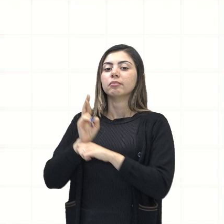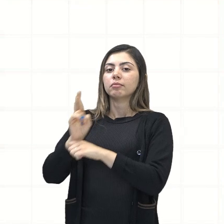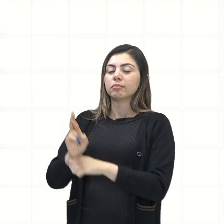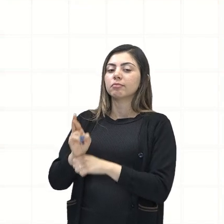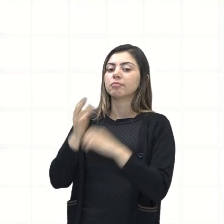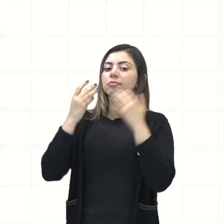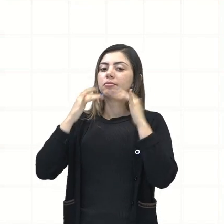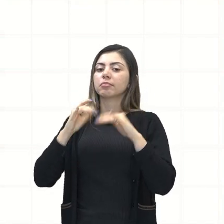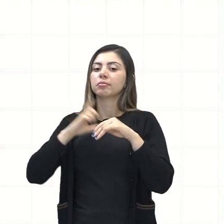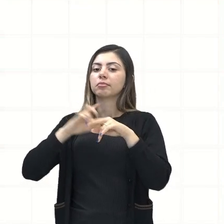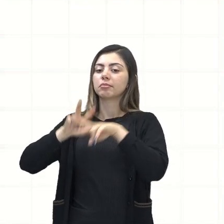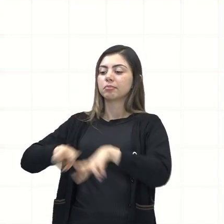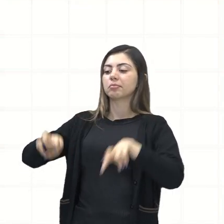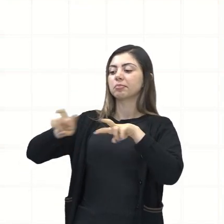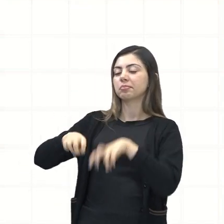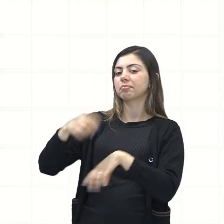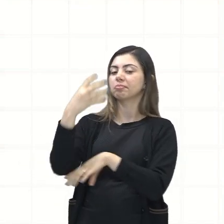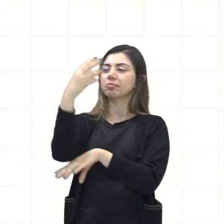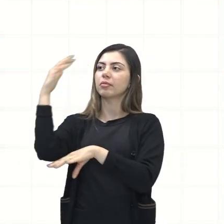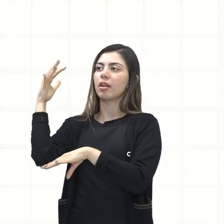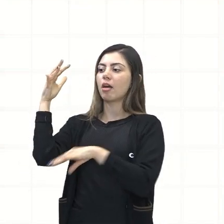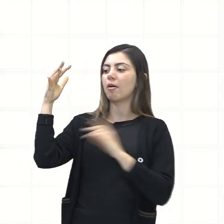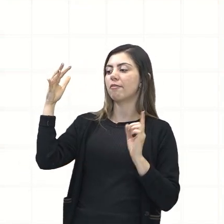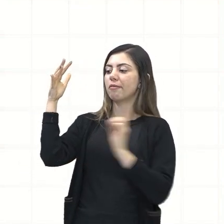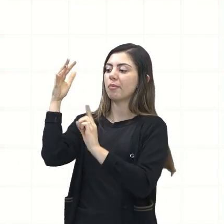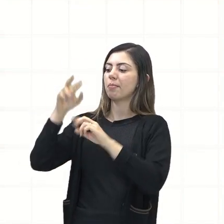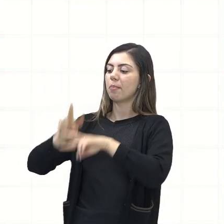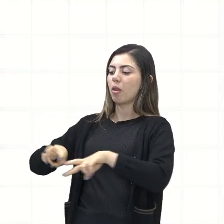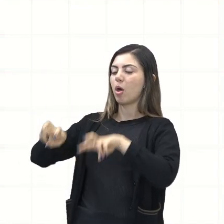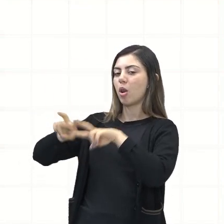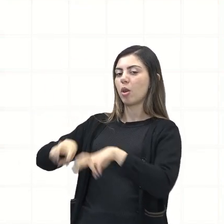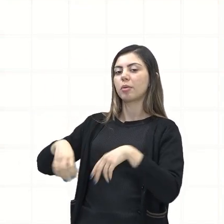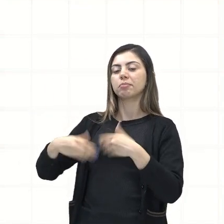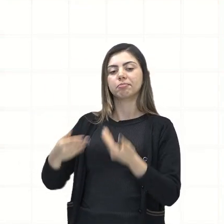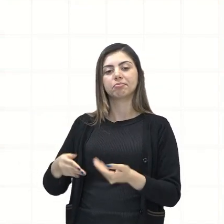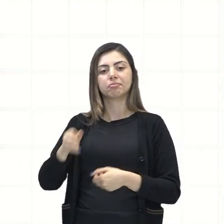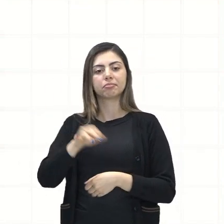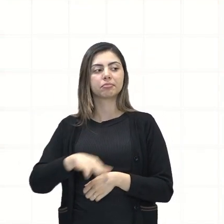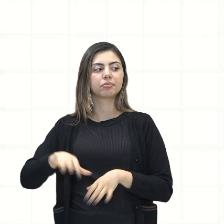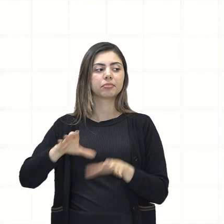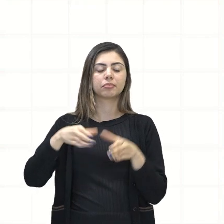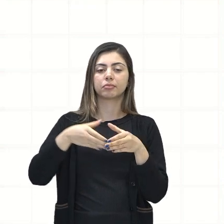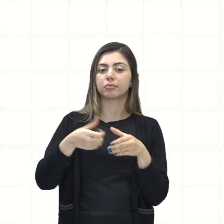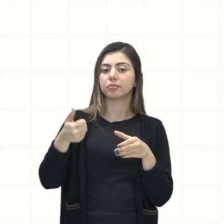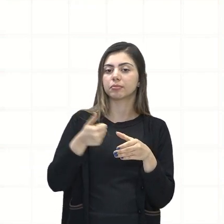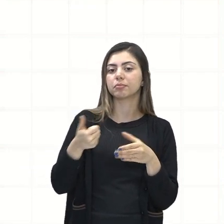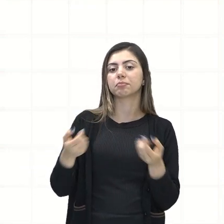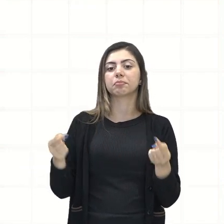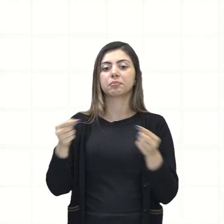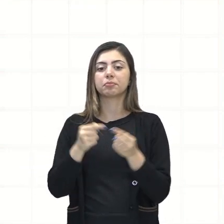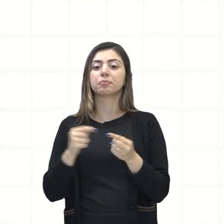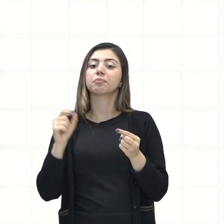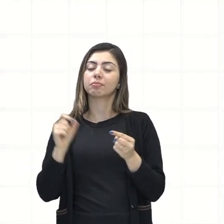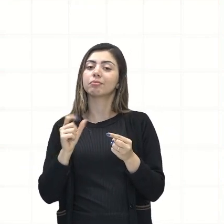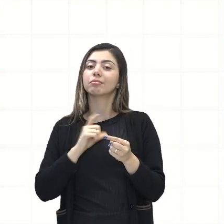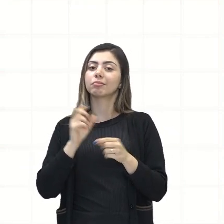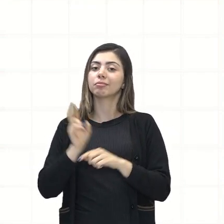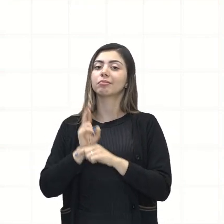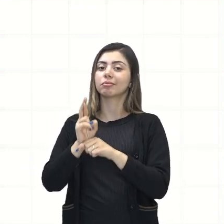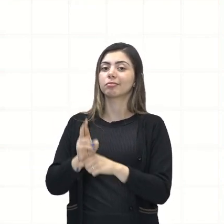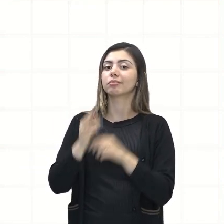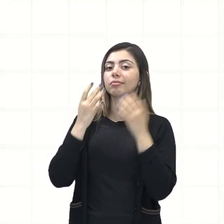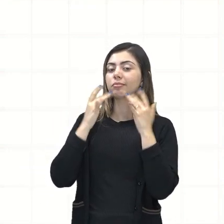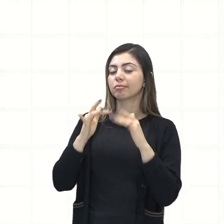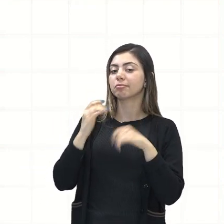produtos extraídos de uma forma mais direta da natureza. Então, dentro do setor primário, normalmente a gente tem ali a extração desse recurso de uma forma